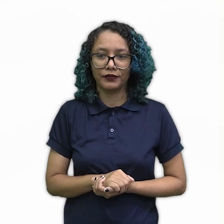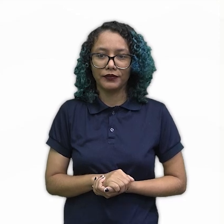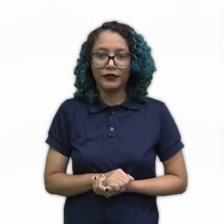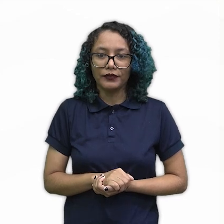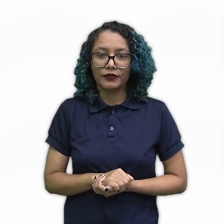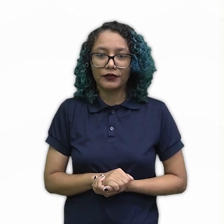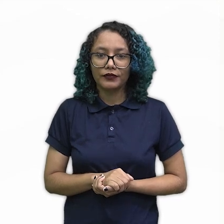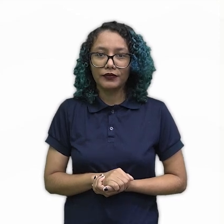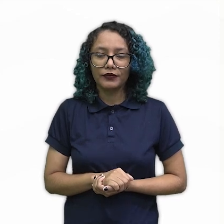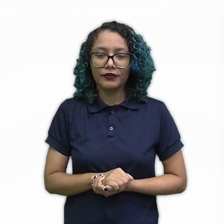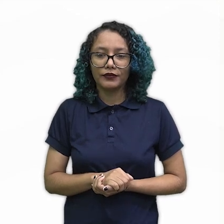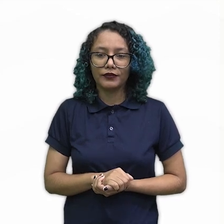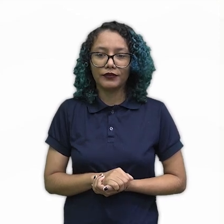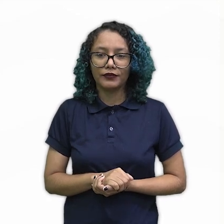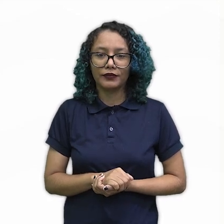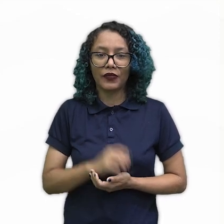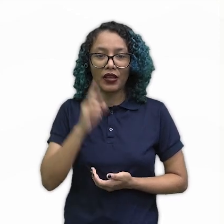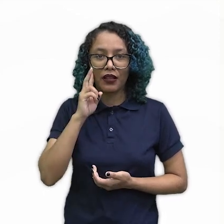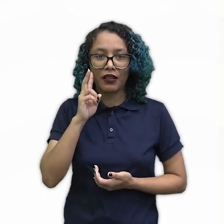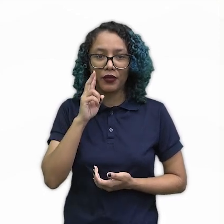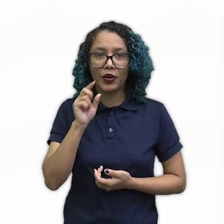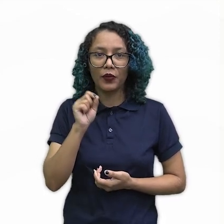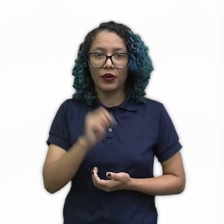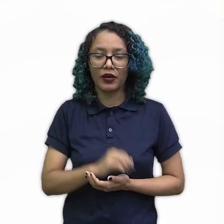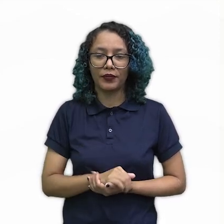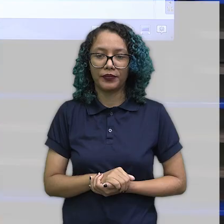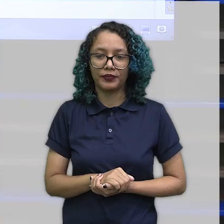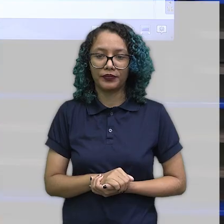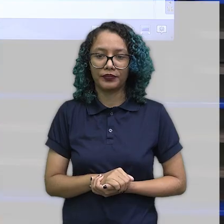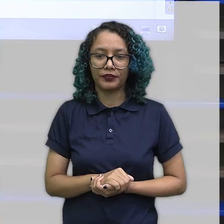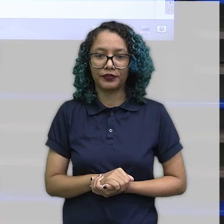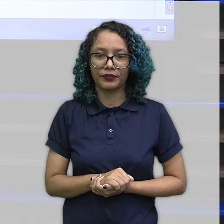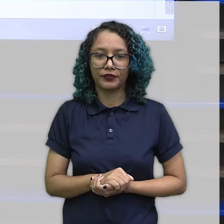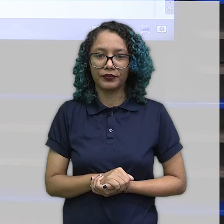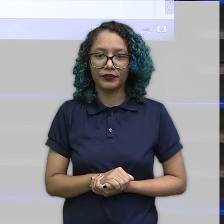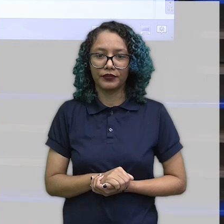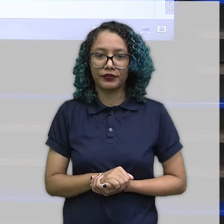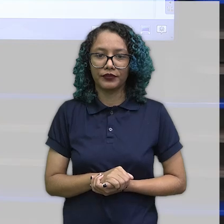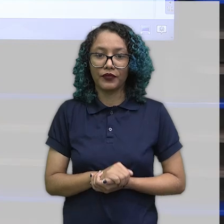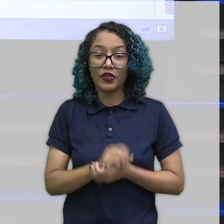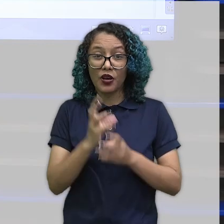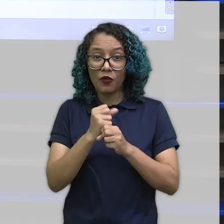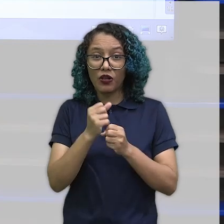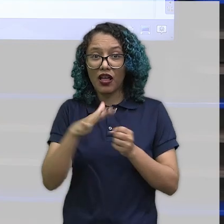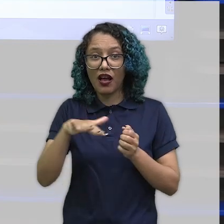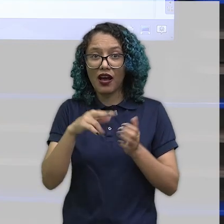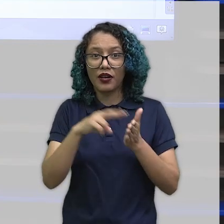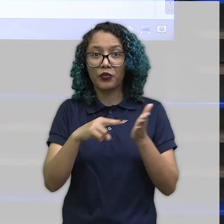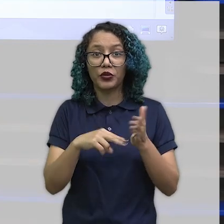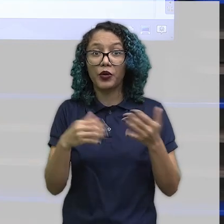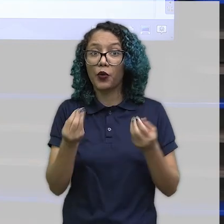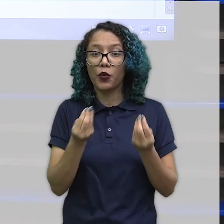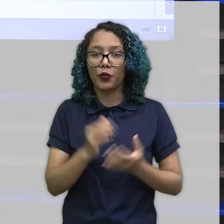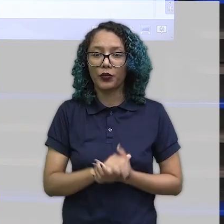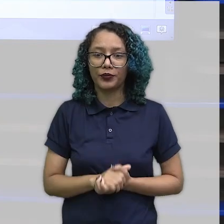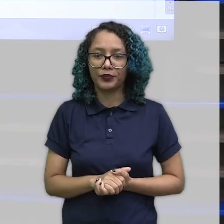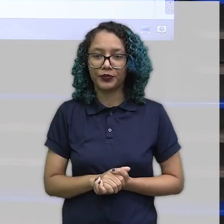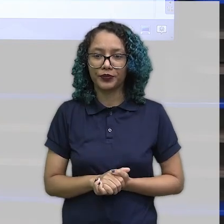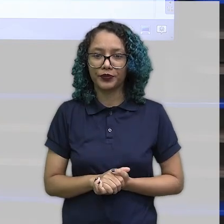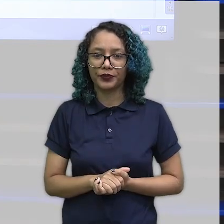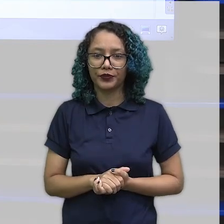vamos lá lembrar mais uma vez aqui. Como é que eu calculo a área de um prisma? Para a gente poder ir para o nosso exemplo.